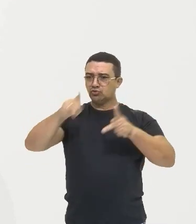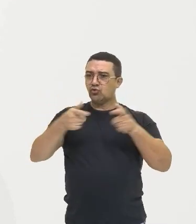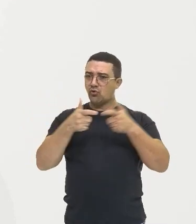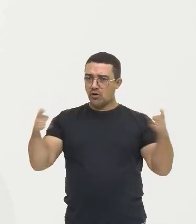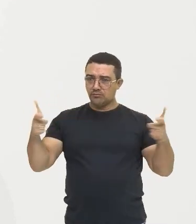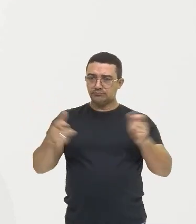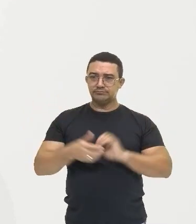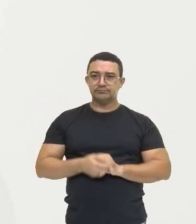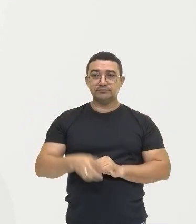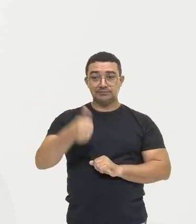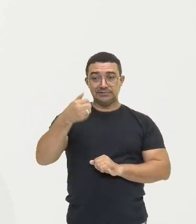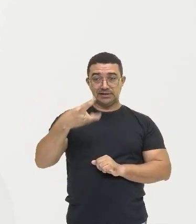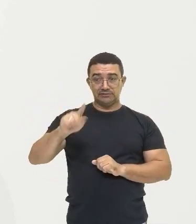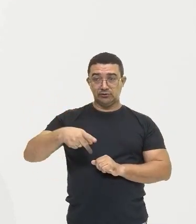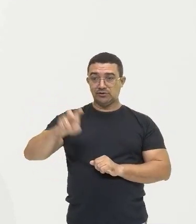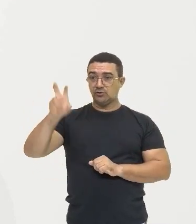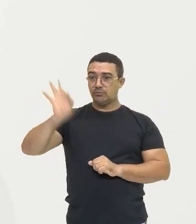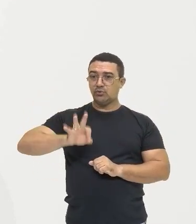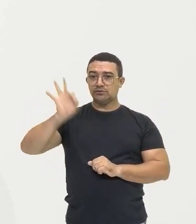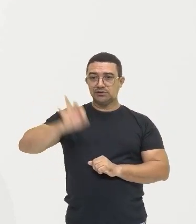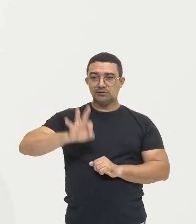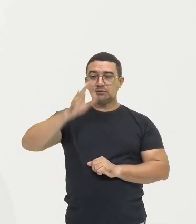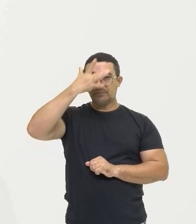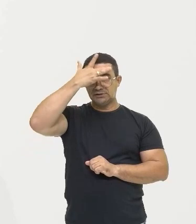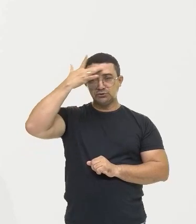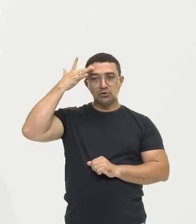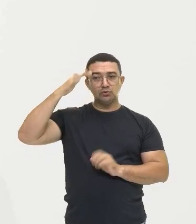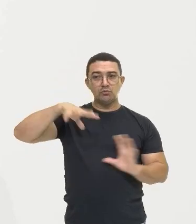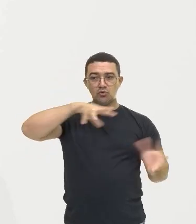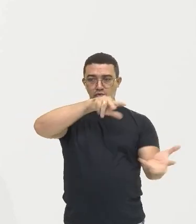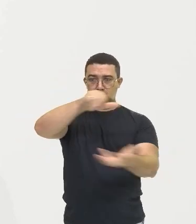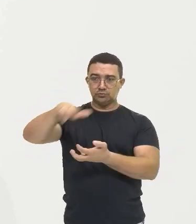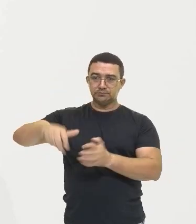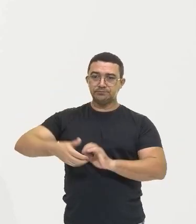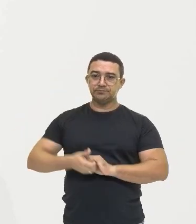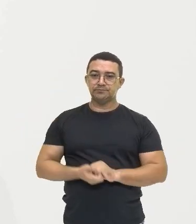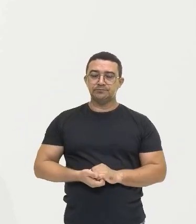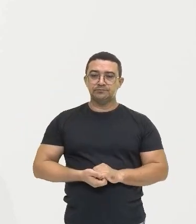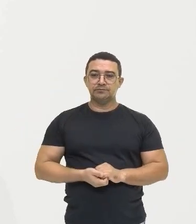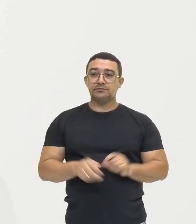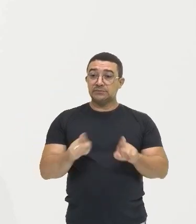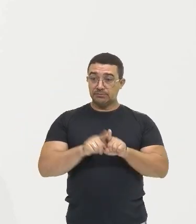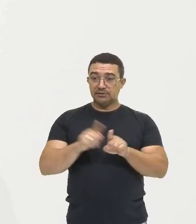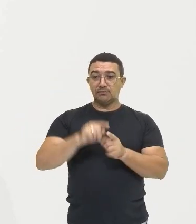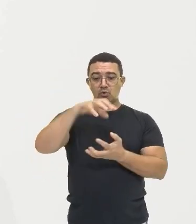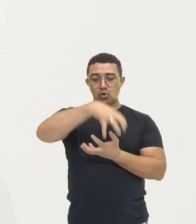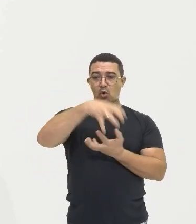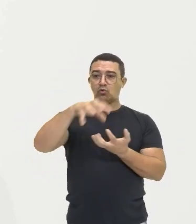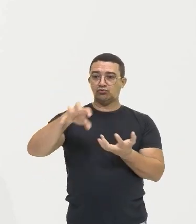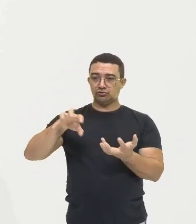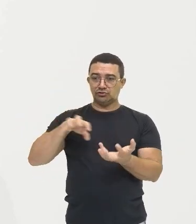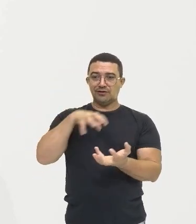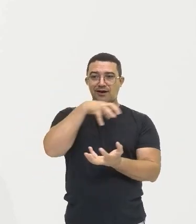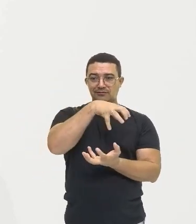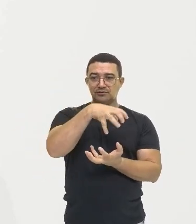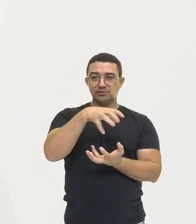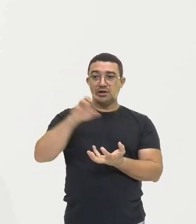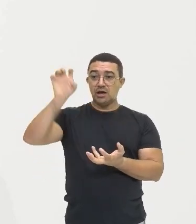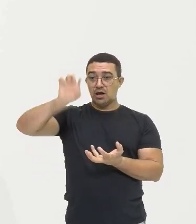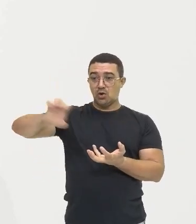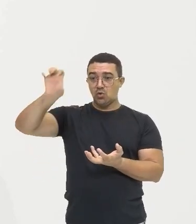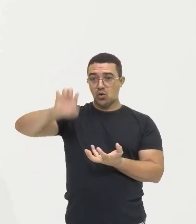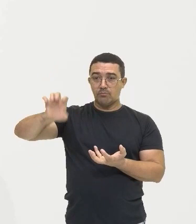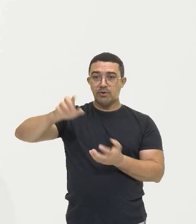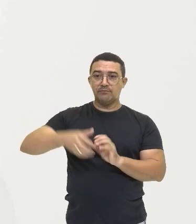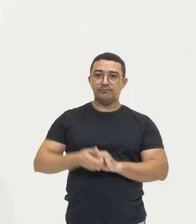habitantes representa 13,5% da população mundial. Temos o continente europeu, a Europa, perdão,